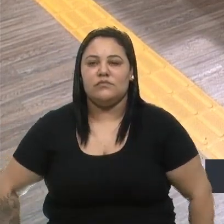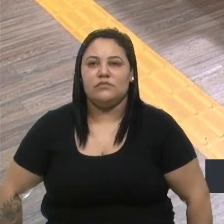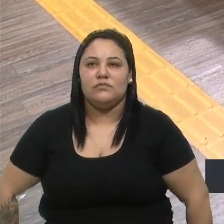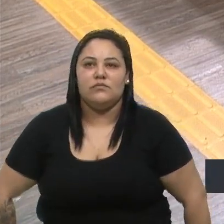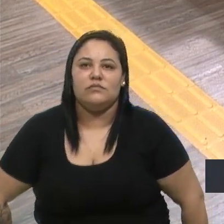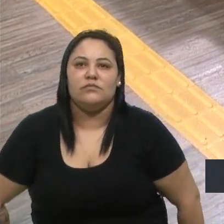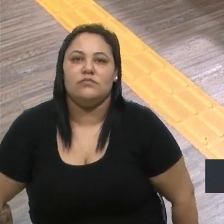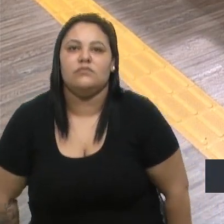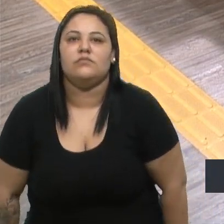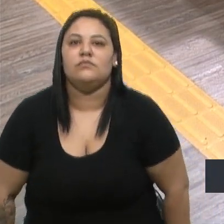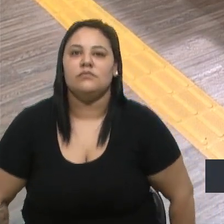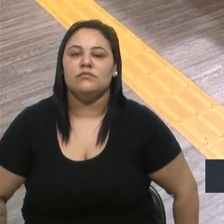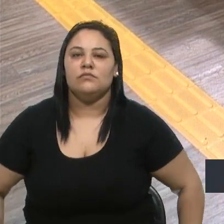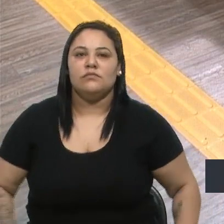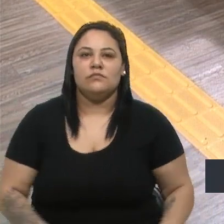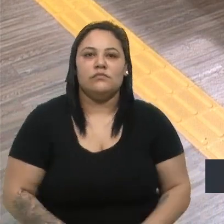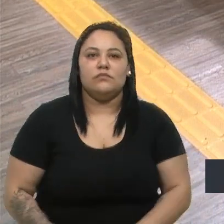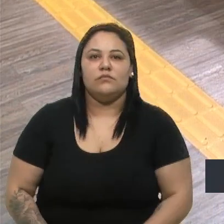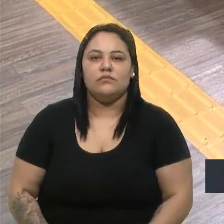Na tribuna.